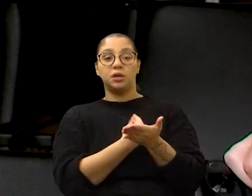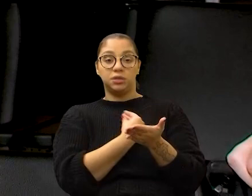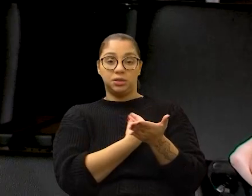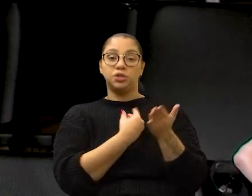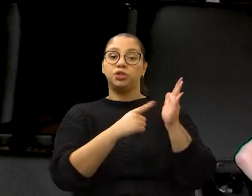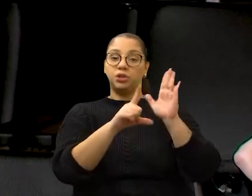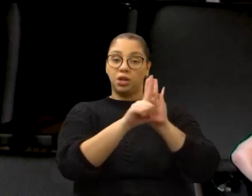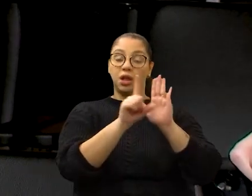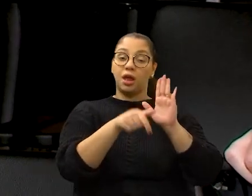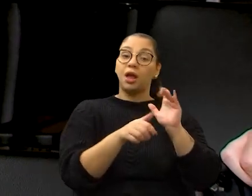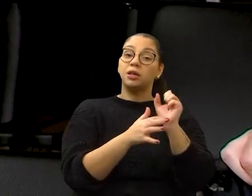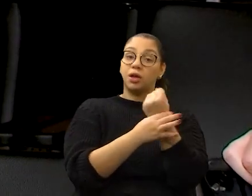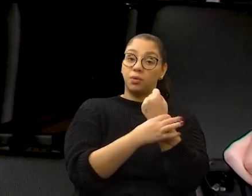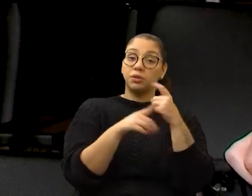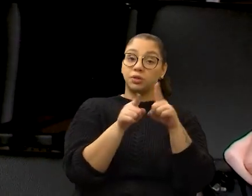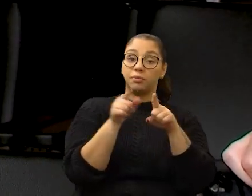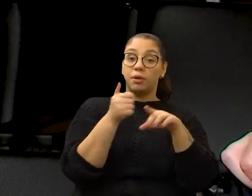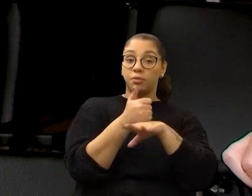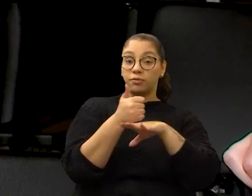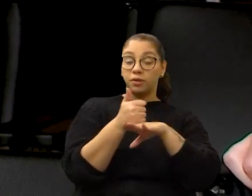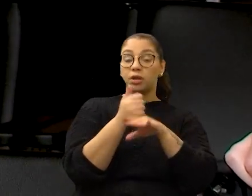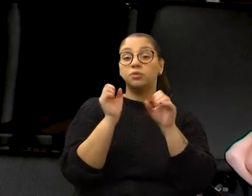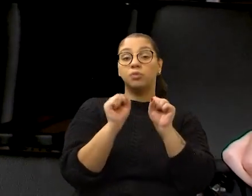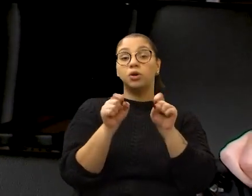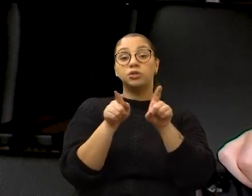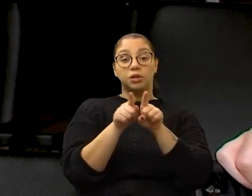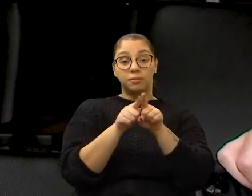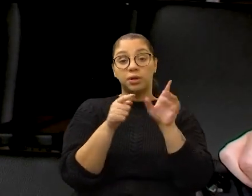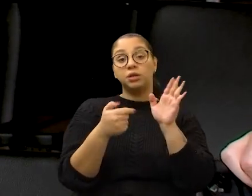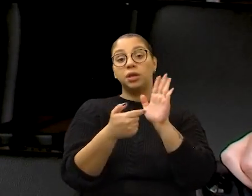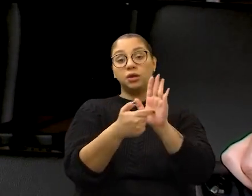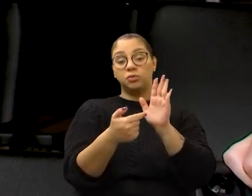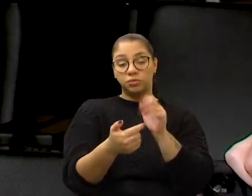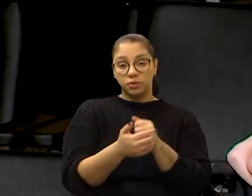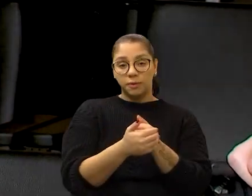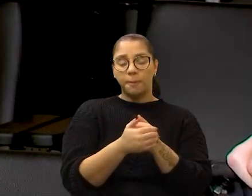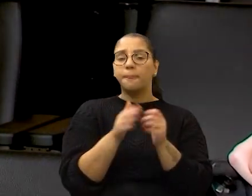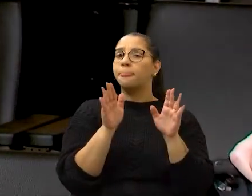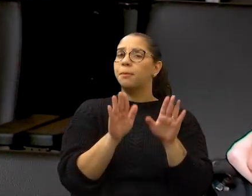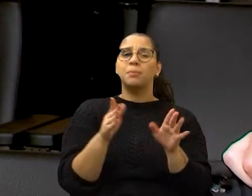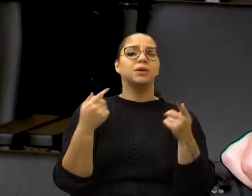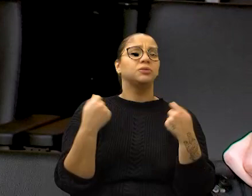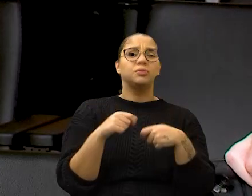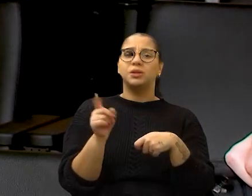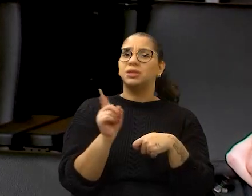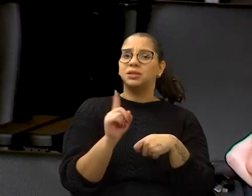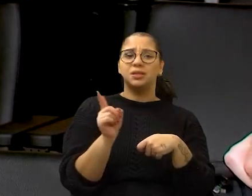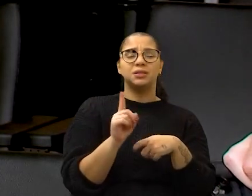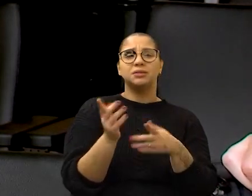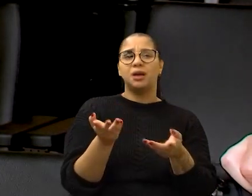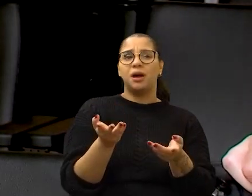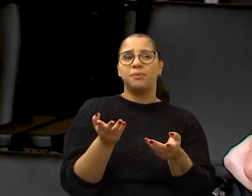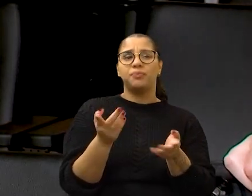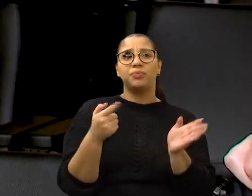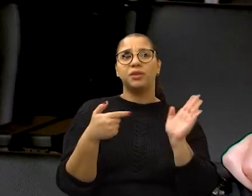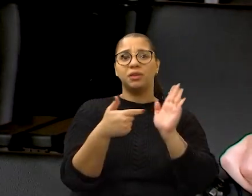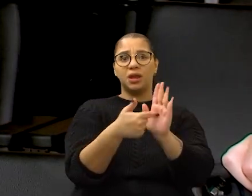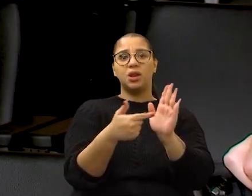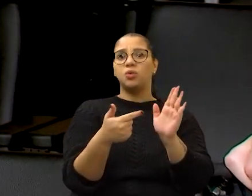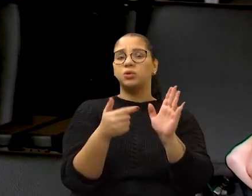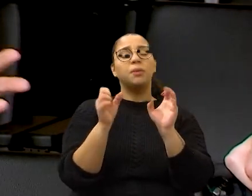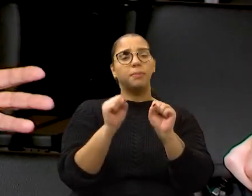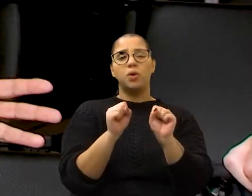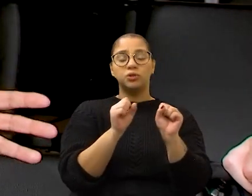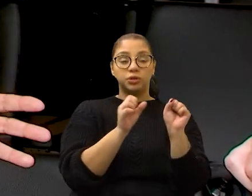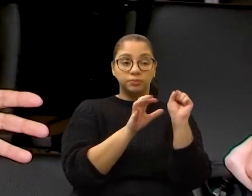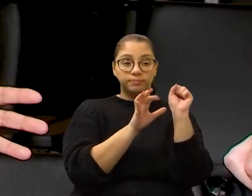Então, dá uma segurança também para esses profissionais poderem fazer a denúncia. Mas ela não precisa ser também